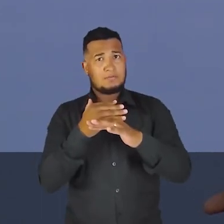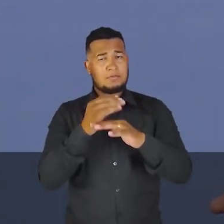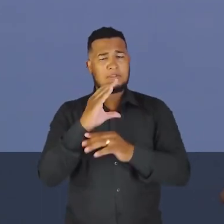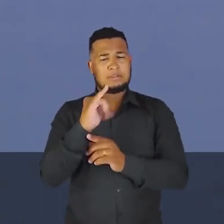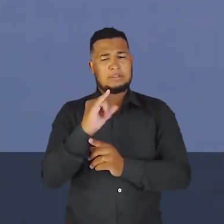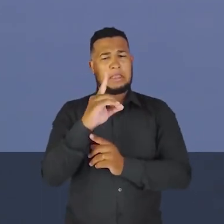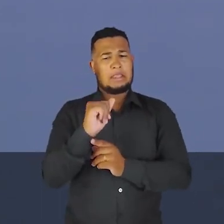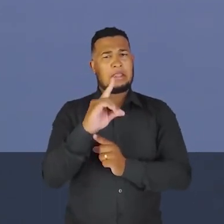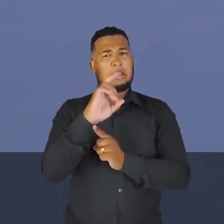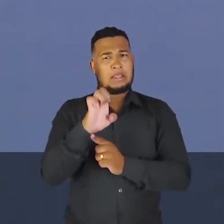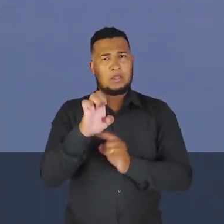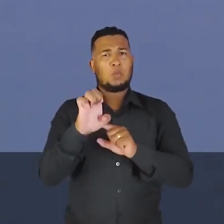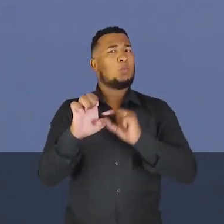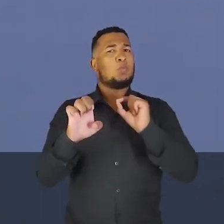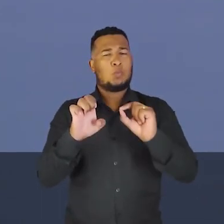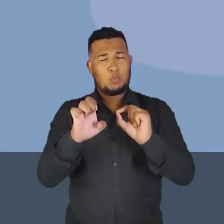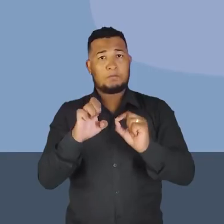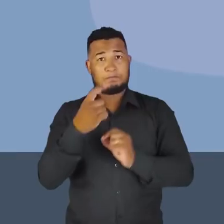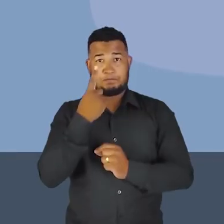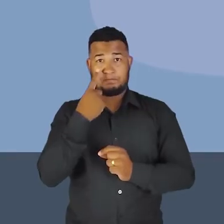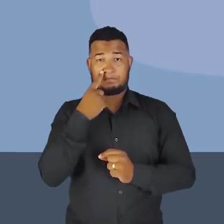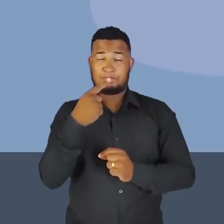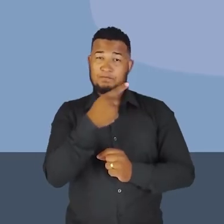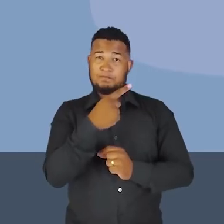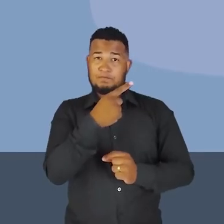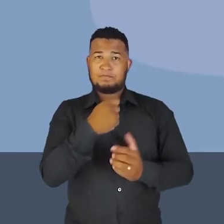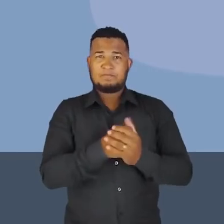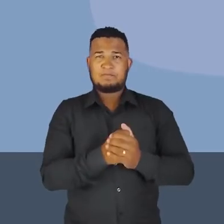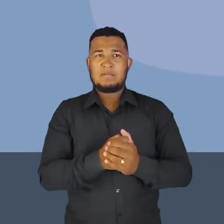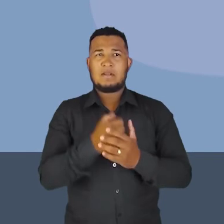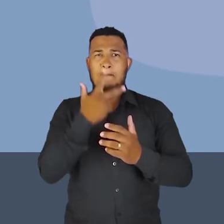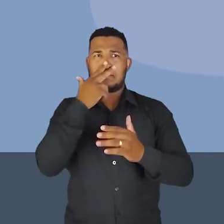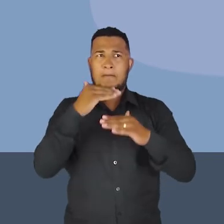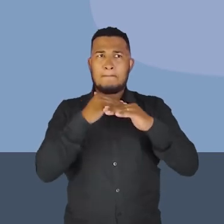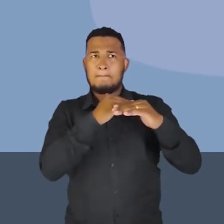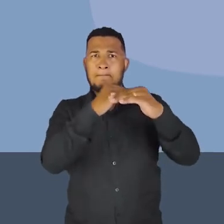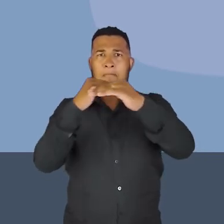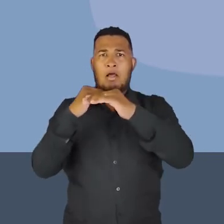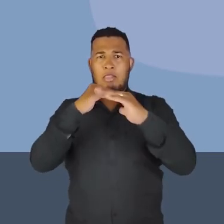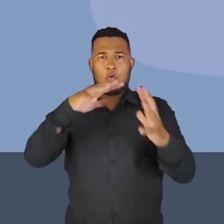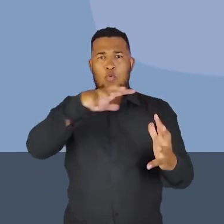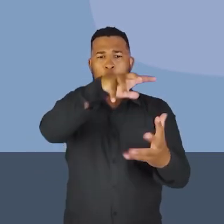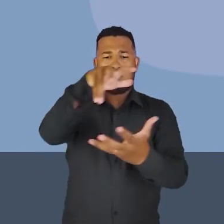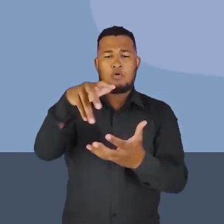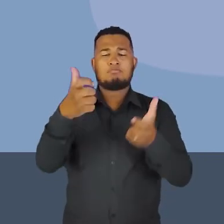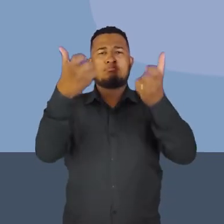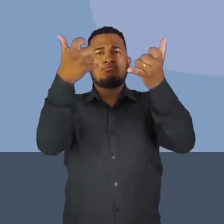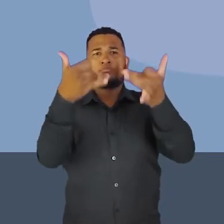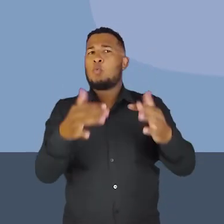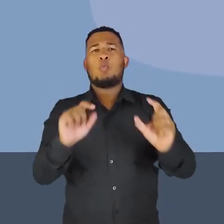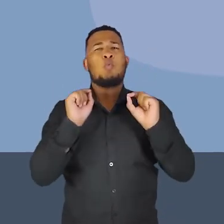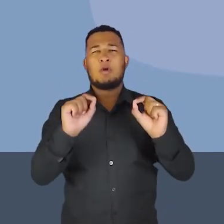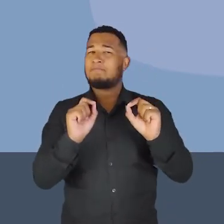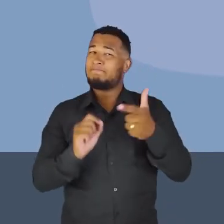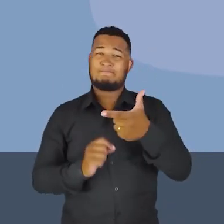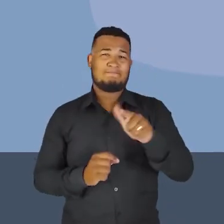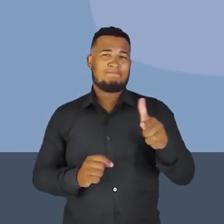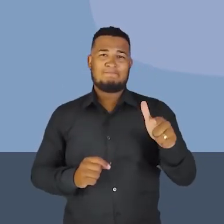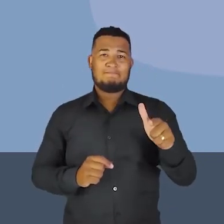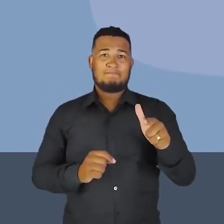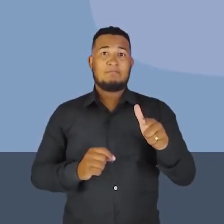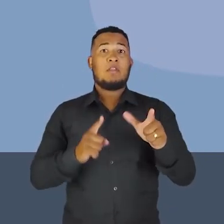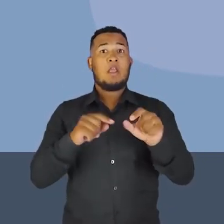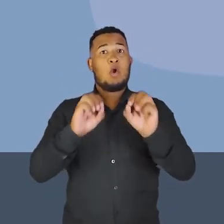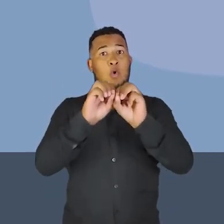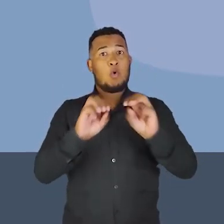cidade? Não há um padrão mundial. Vamos lá para a tela? Não tem um padrão mundial que defina o que é uma cidade. A ONU considera que uma